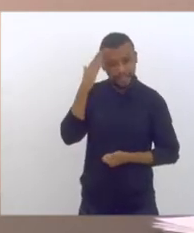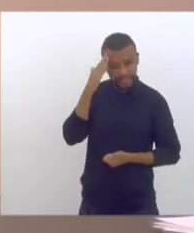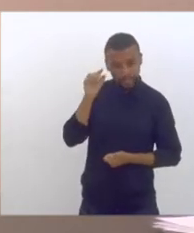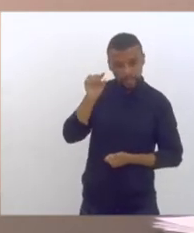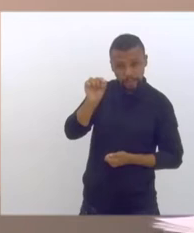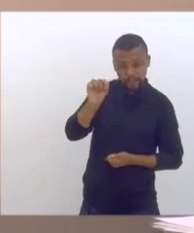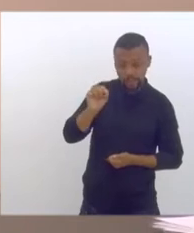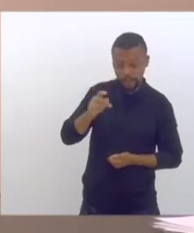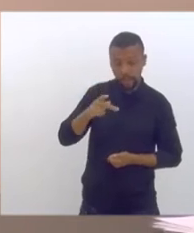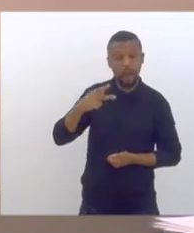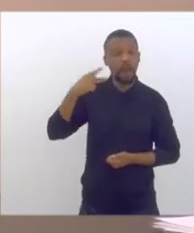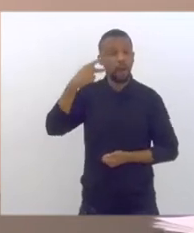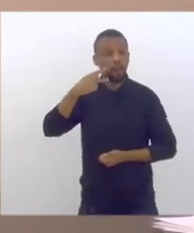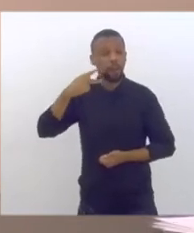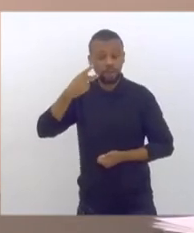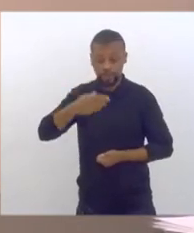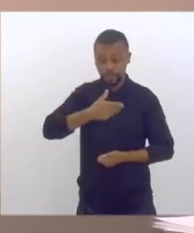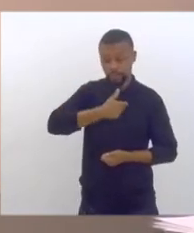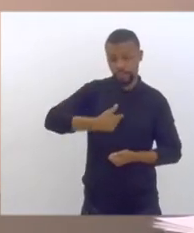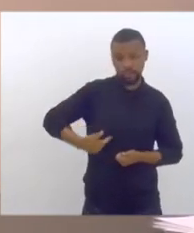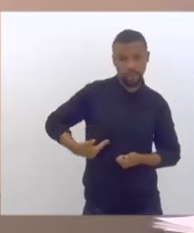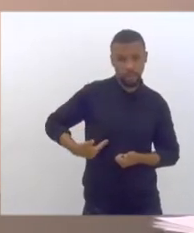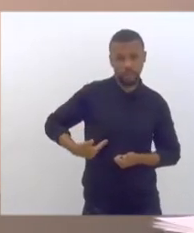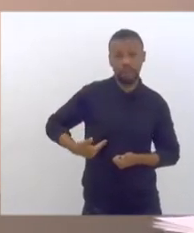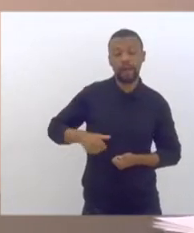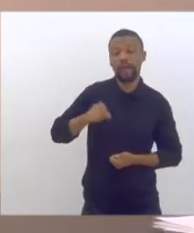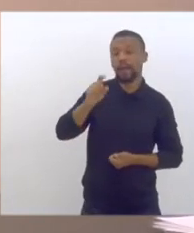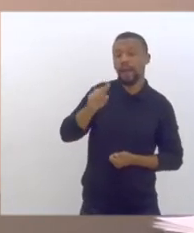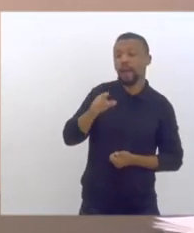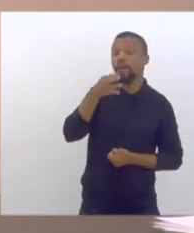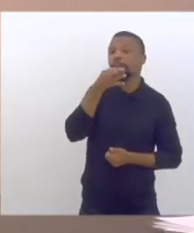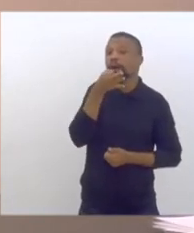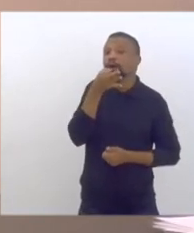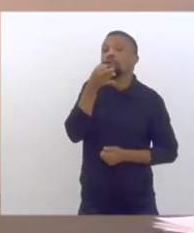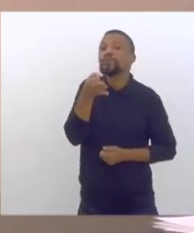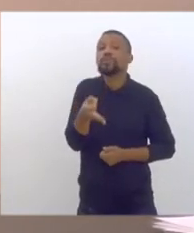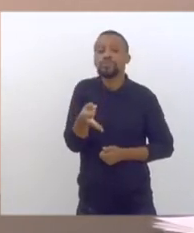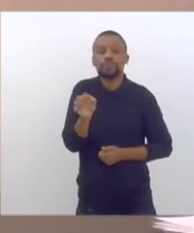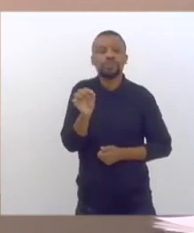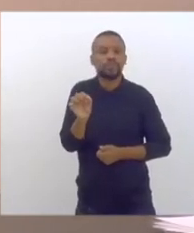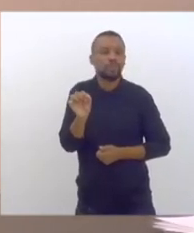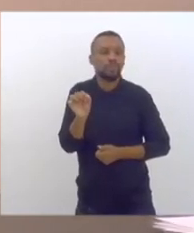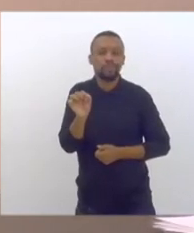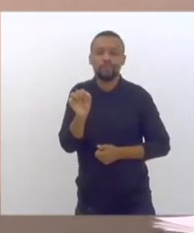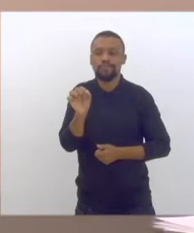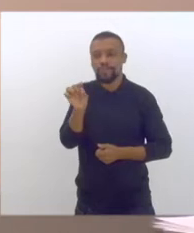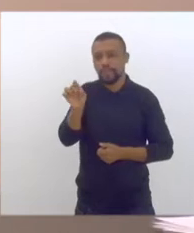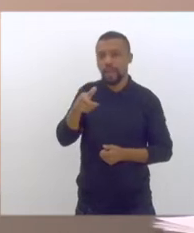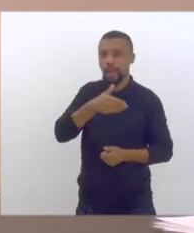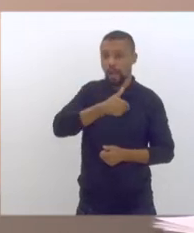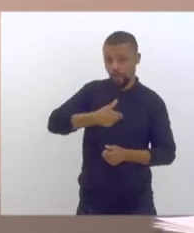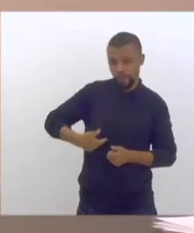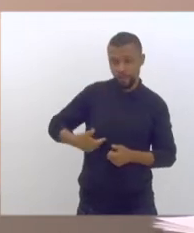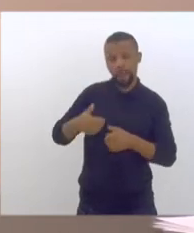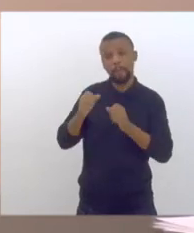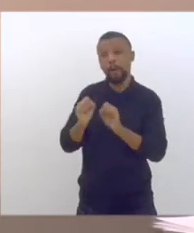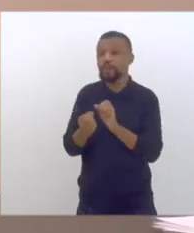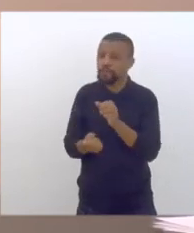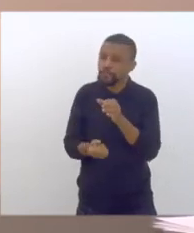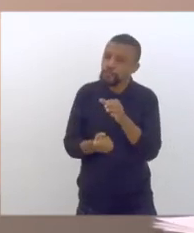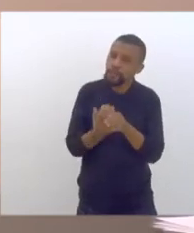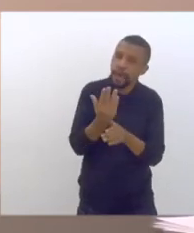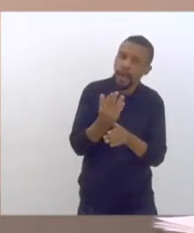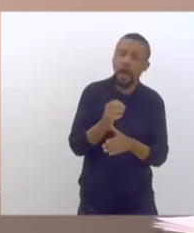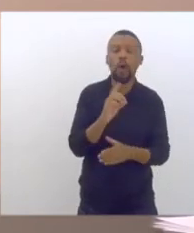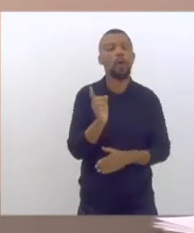bem vossa excelência é uma mera sugestão e o que pode implementá-la